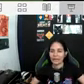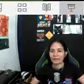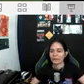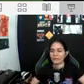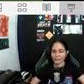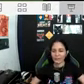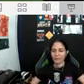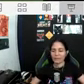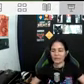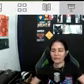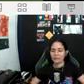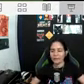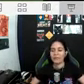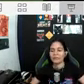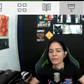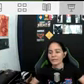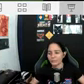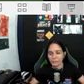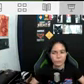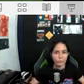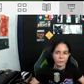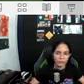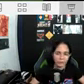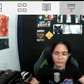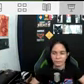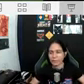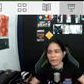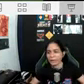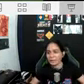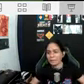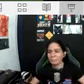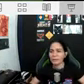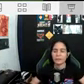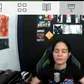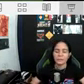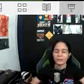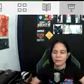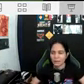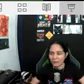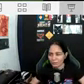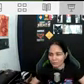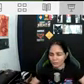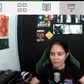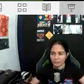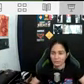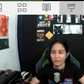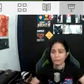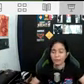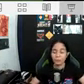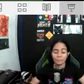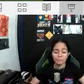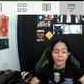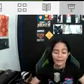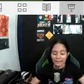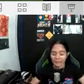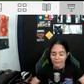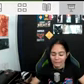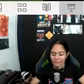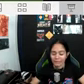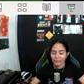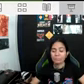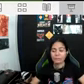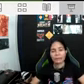ao acaso, ela existe, né, naturalmente, a questão de altura, cor da pele, peso, né, entre outros fatores que a gente já falou.